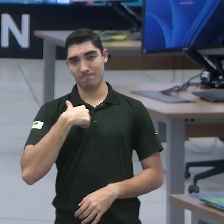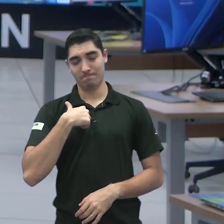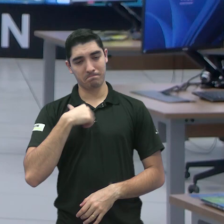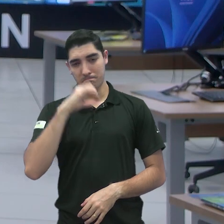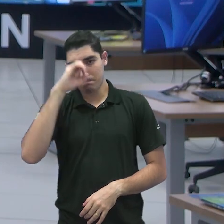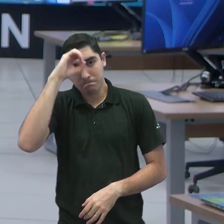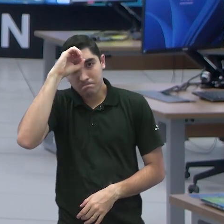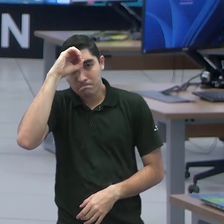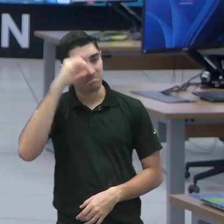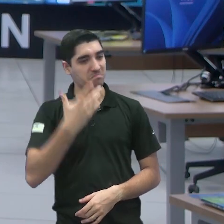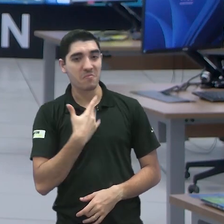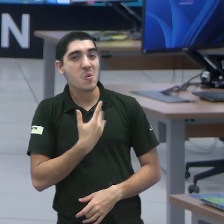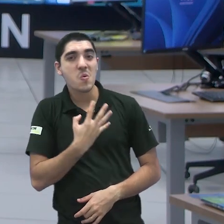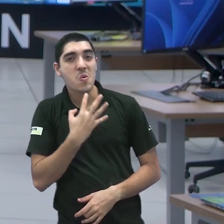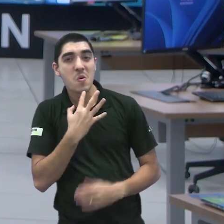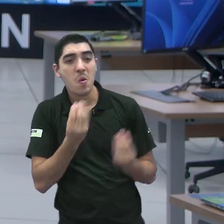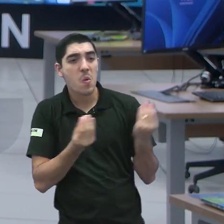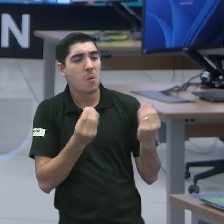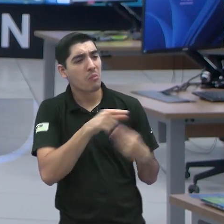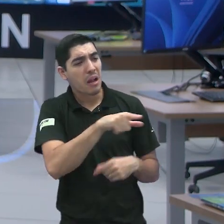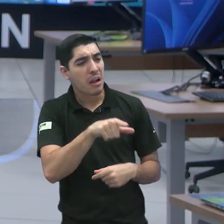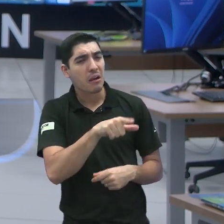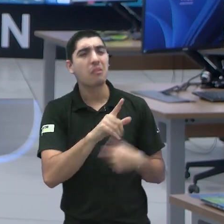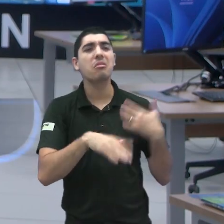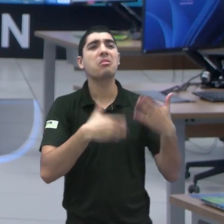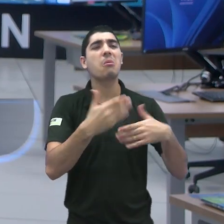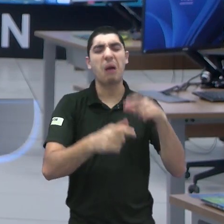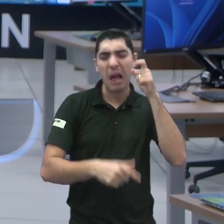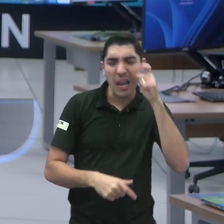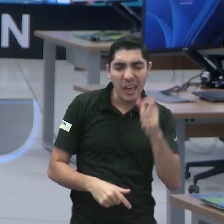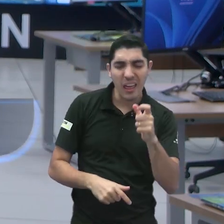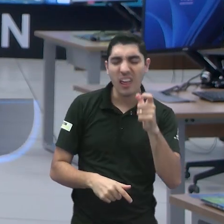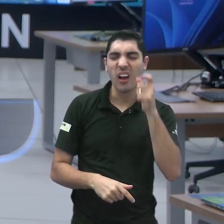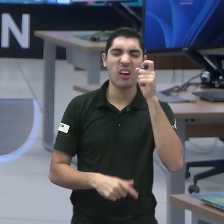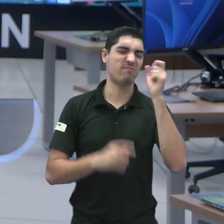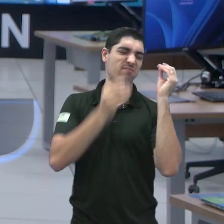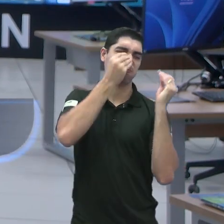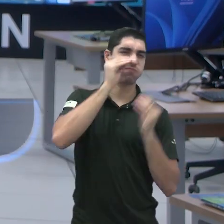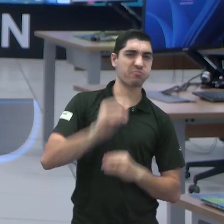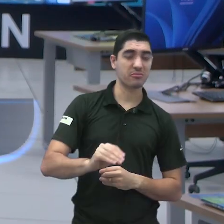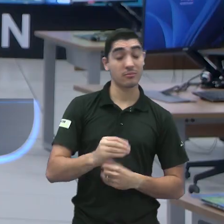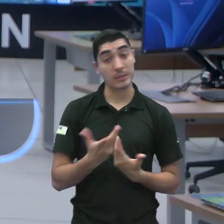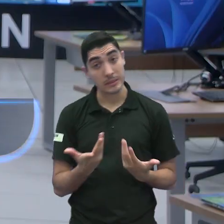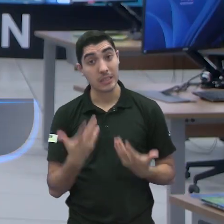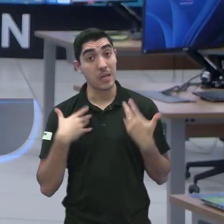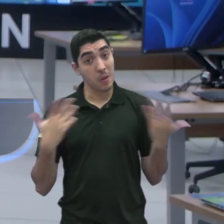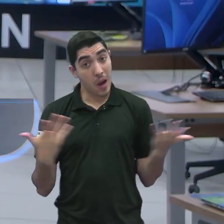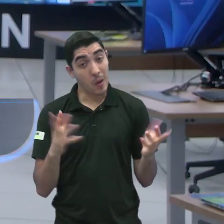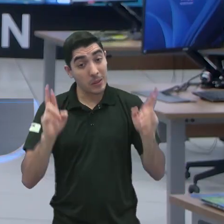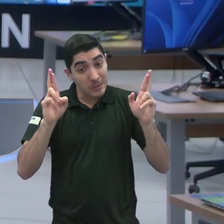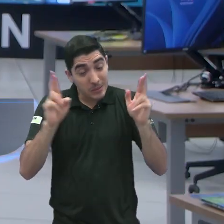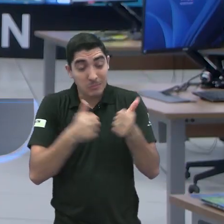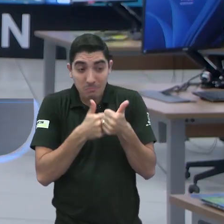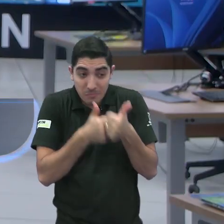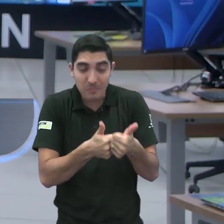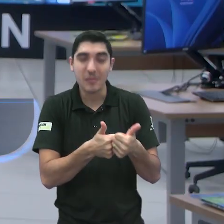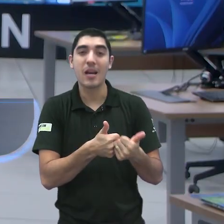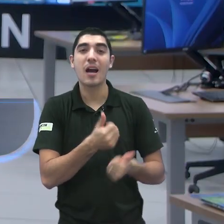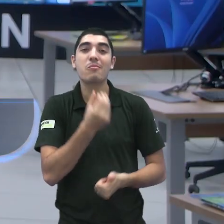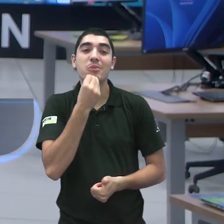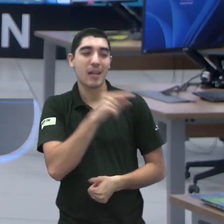no que acontece nesse meio tempo para elas perderem o interesse, né? Espero ter a oportunidade de acompanhar ali as amigas do meu